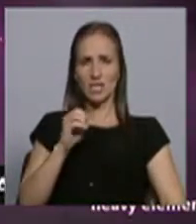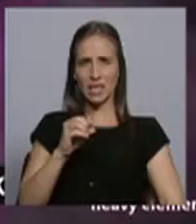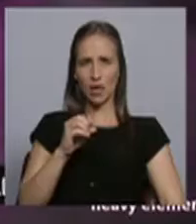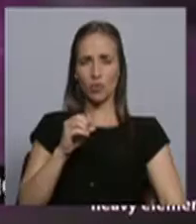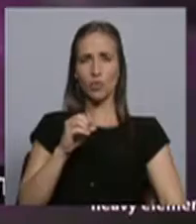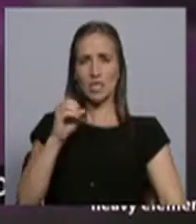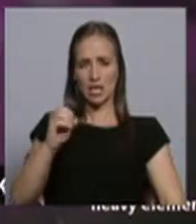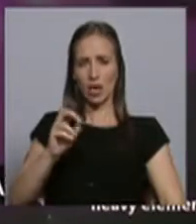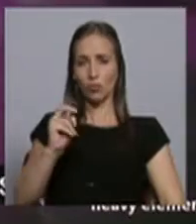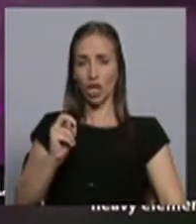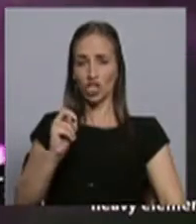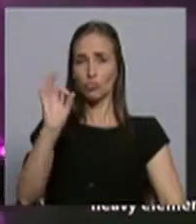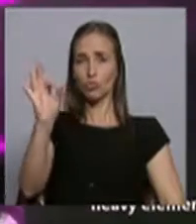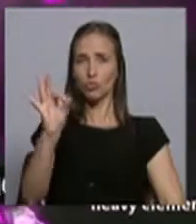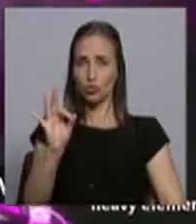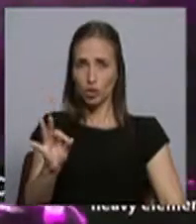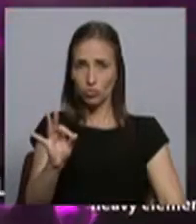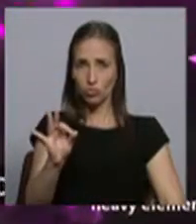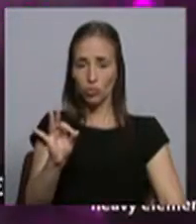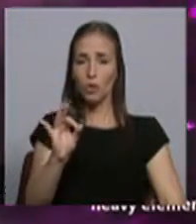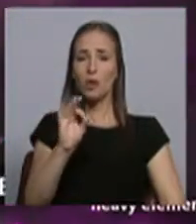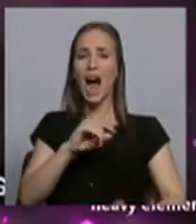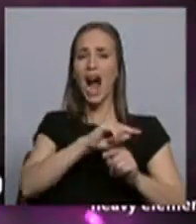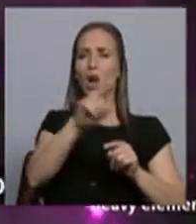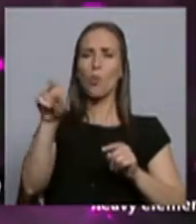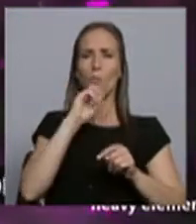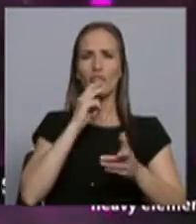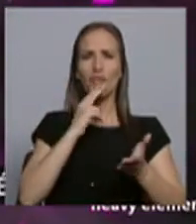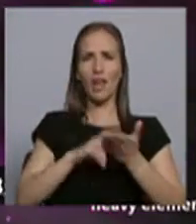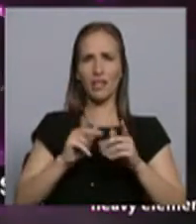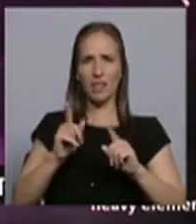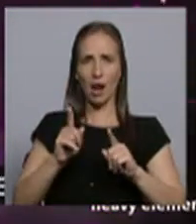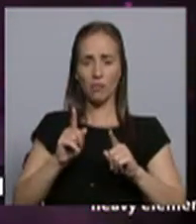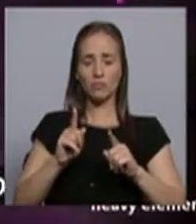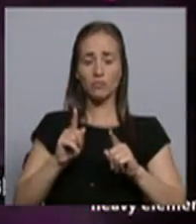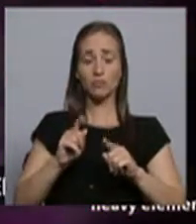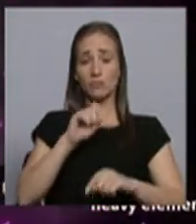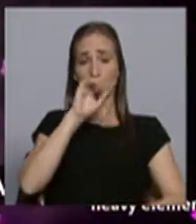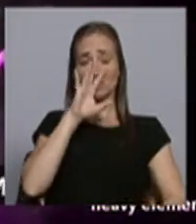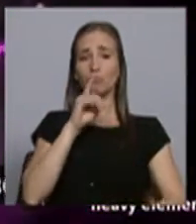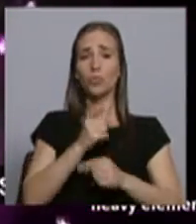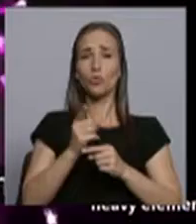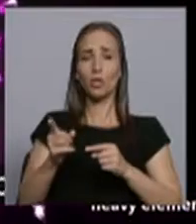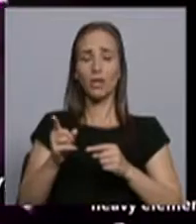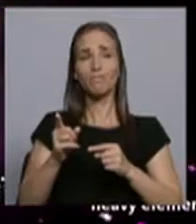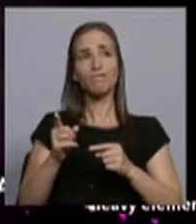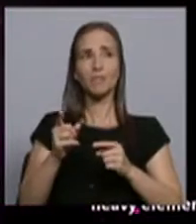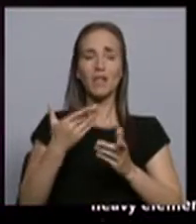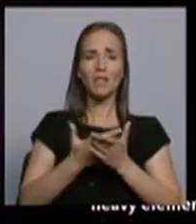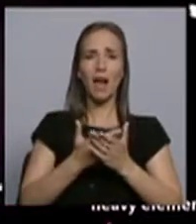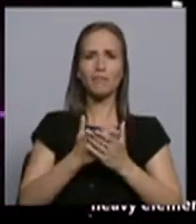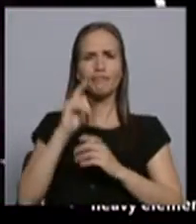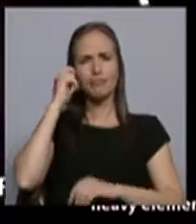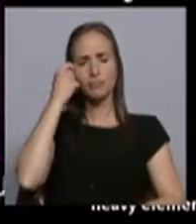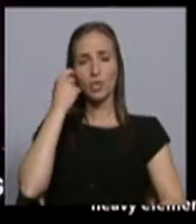0,0003% do arco gigante não ser real. Porquê é que esta descoberta é notável? Porque, olha, isto põe em causa, ou de certa forma abala, um dos